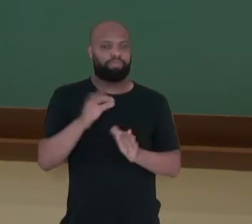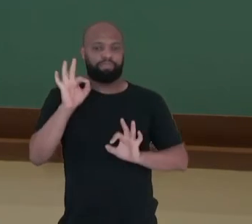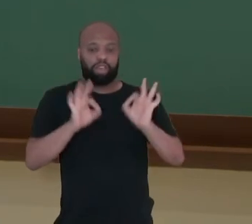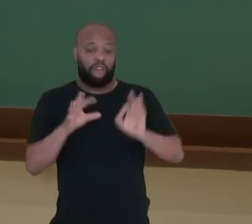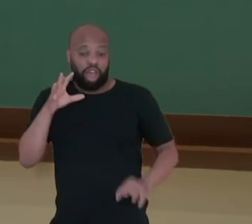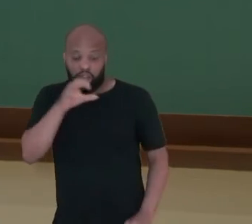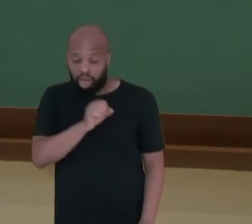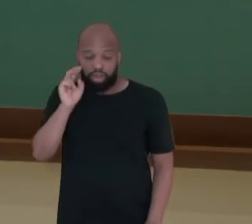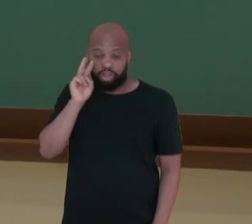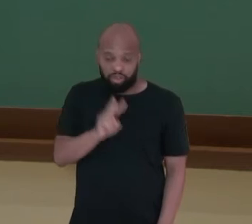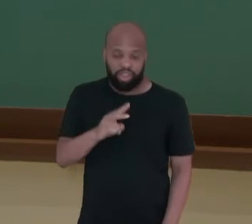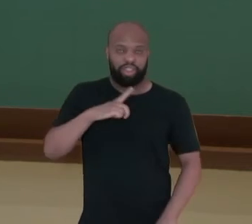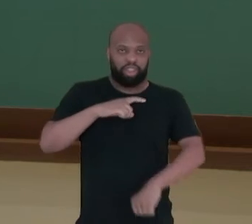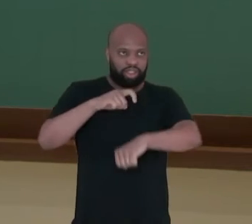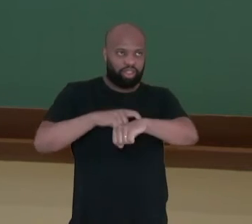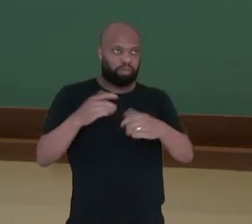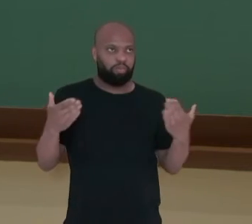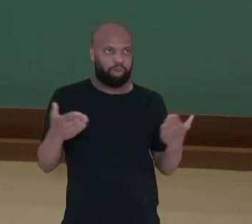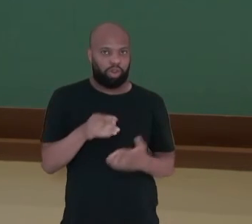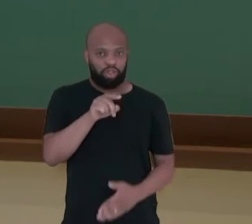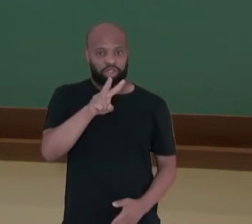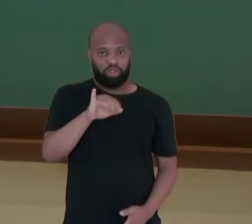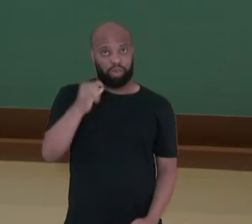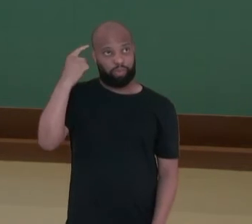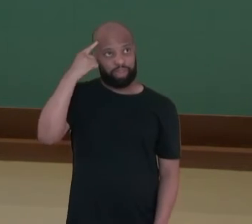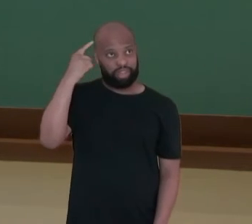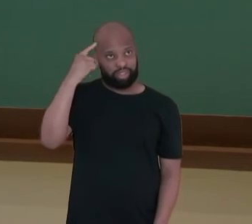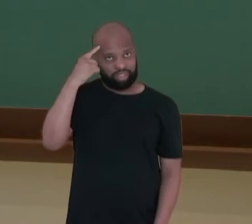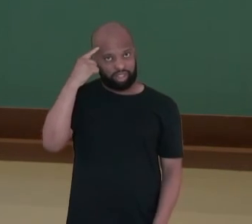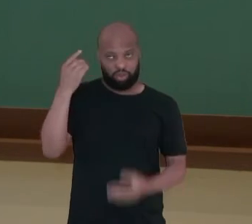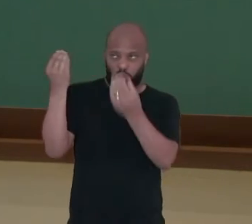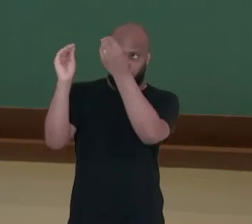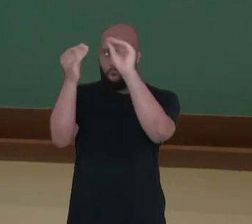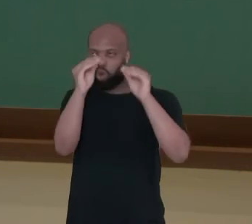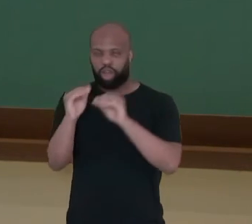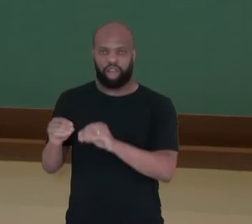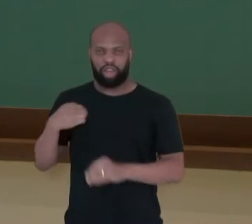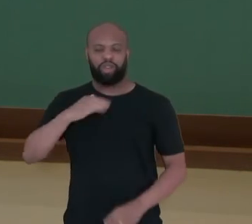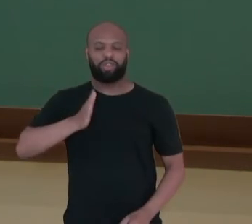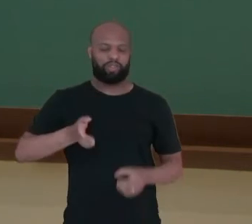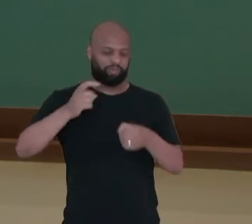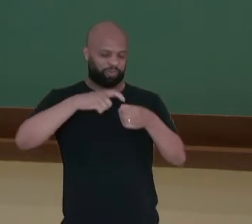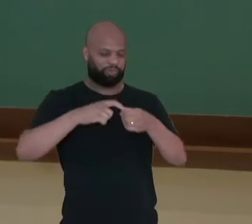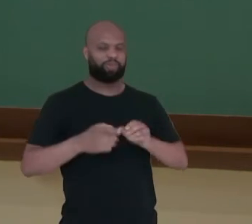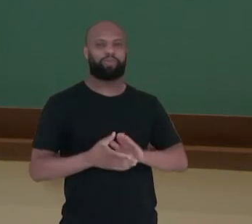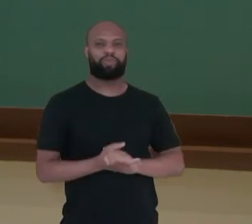rápido. Então, eu vou dar um tempo para você pensar e preencher isso aqui e já volto.